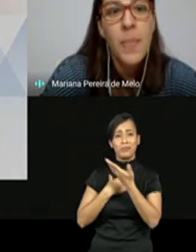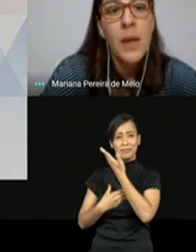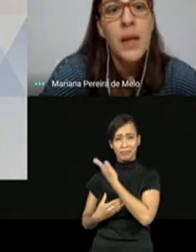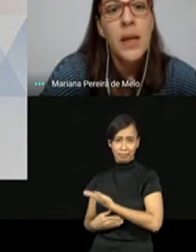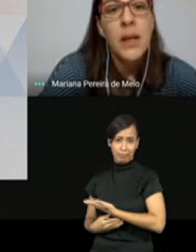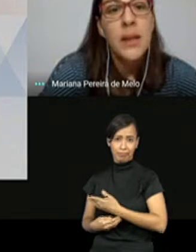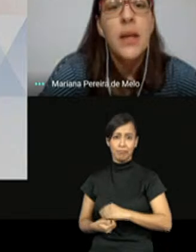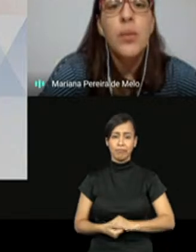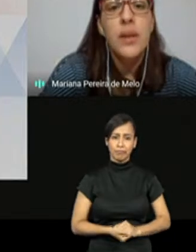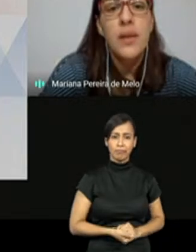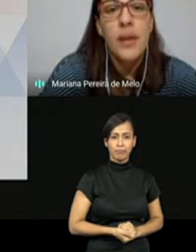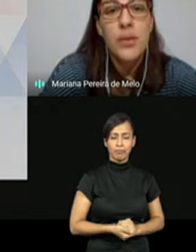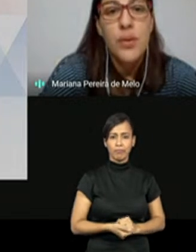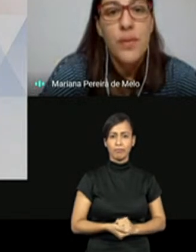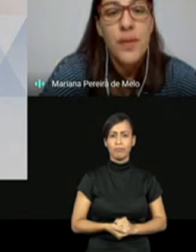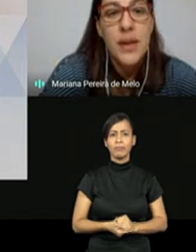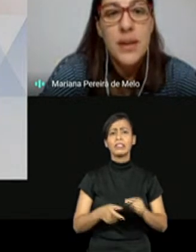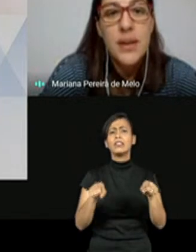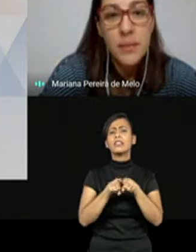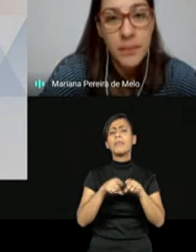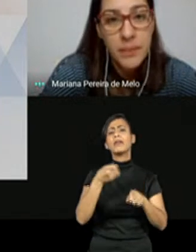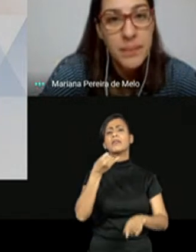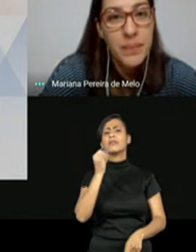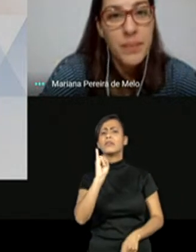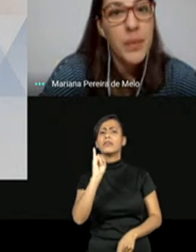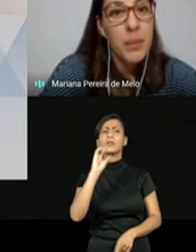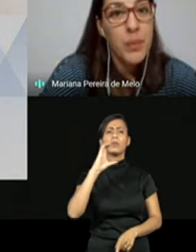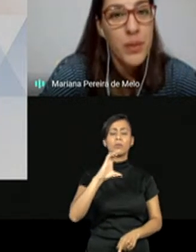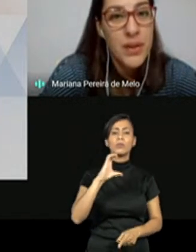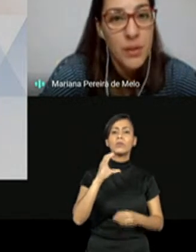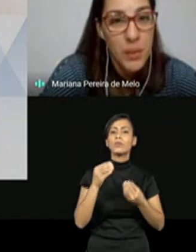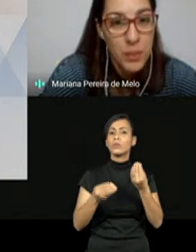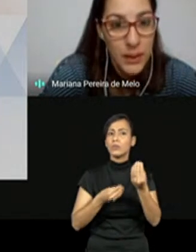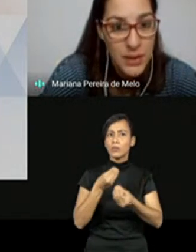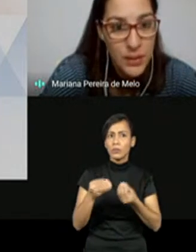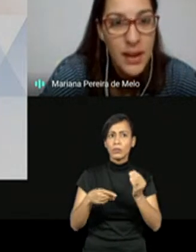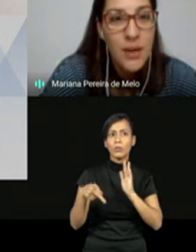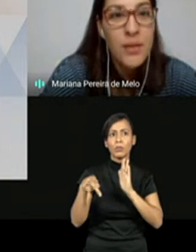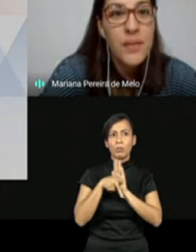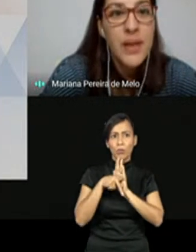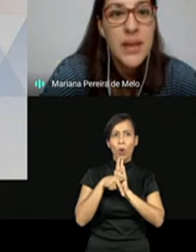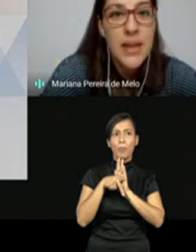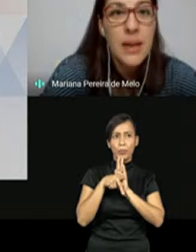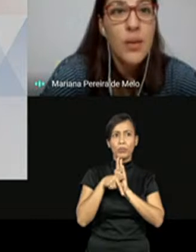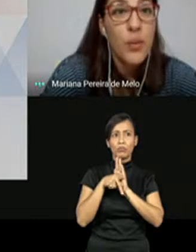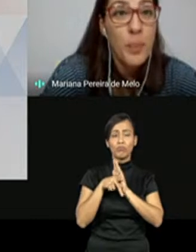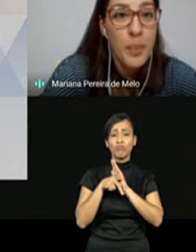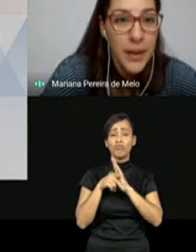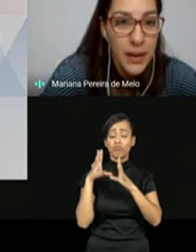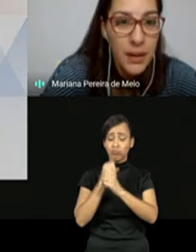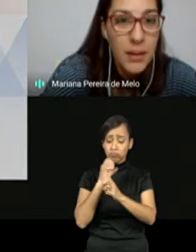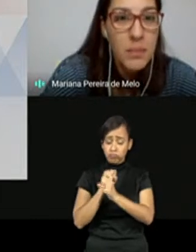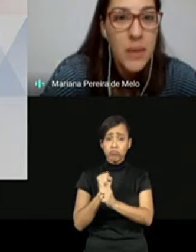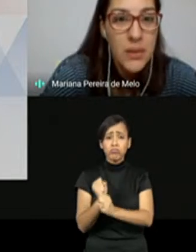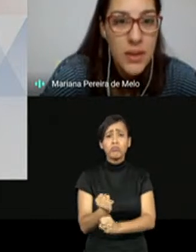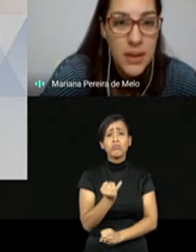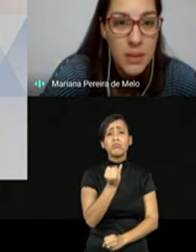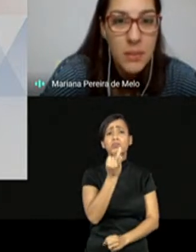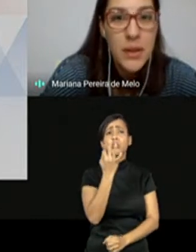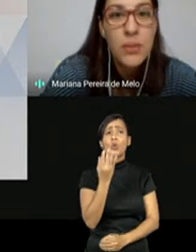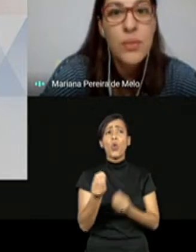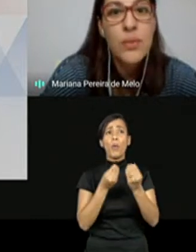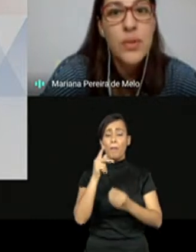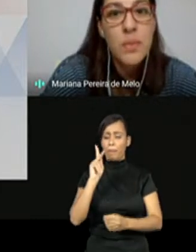tá? Então, o intervalo de confiança para a proporção populacional vai ser o P menos